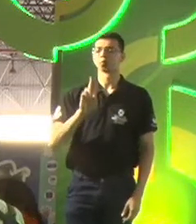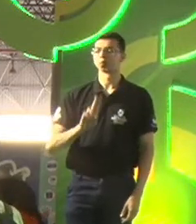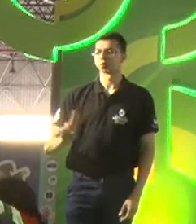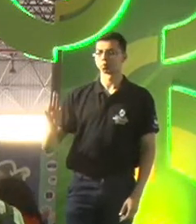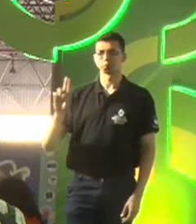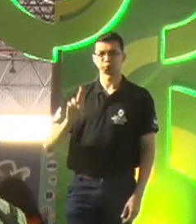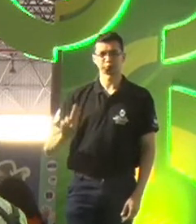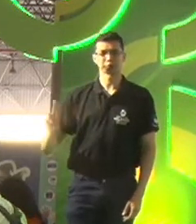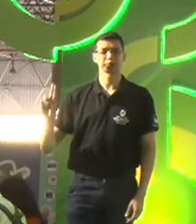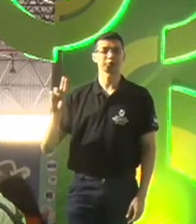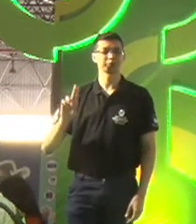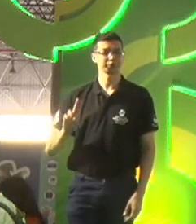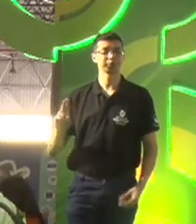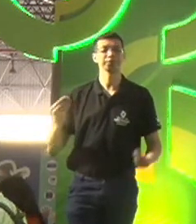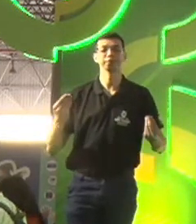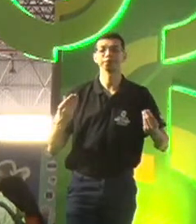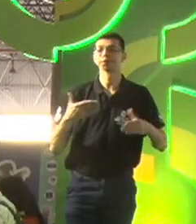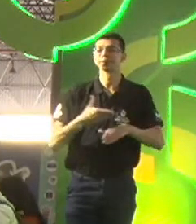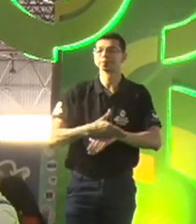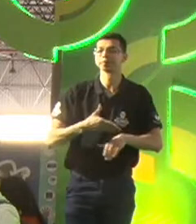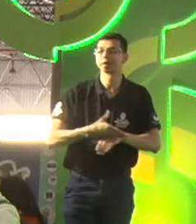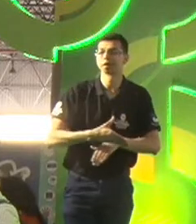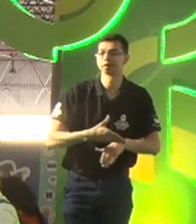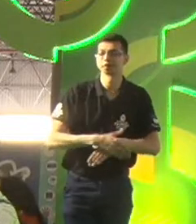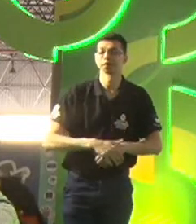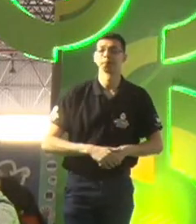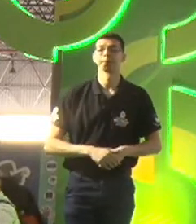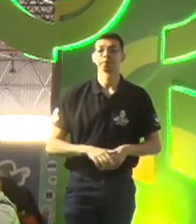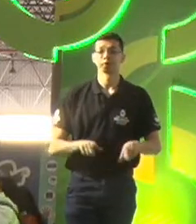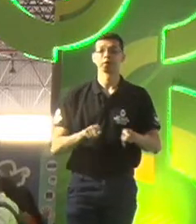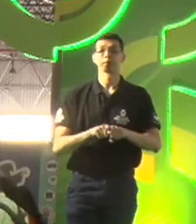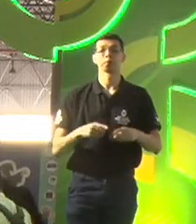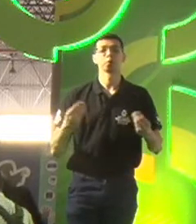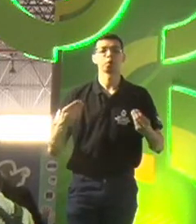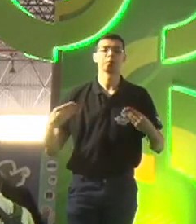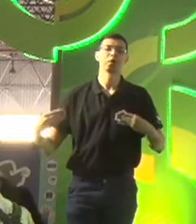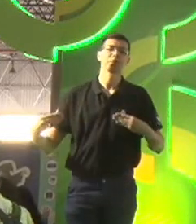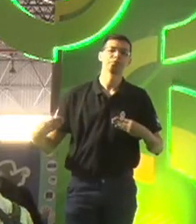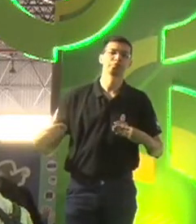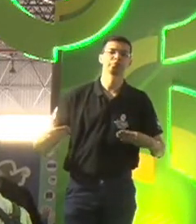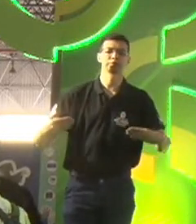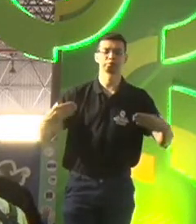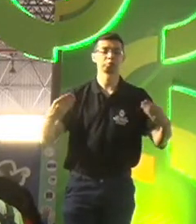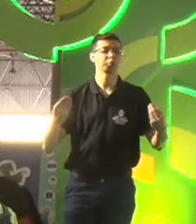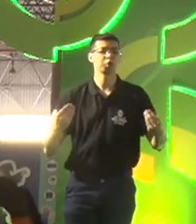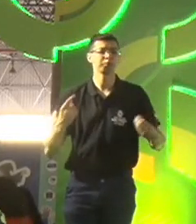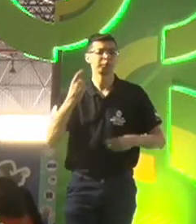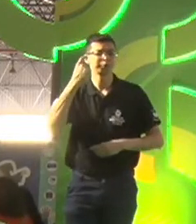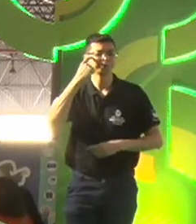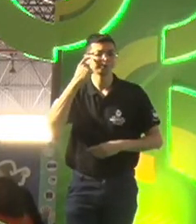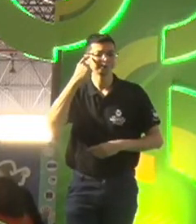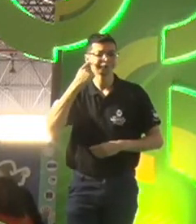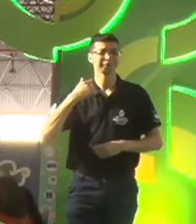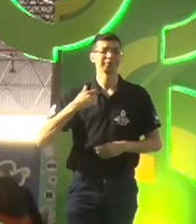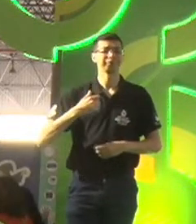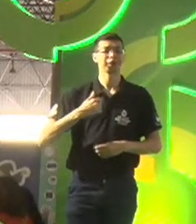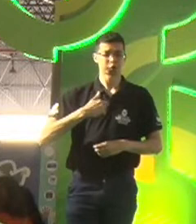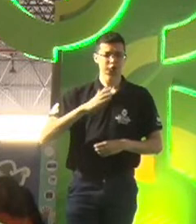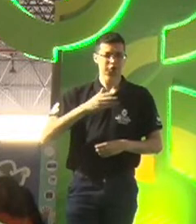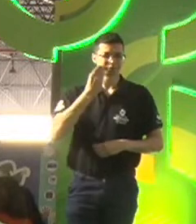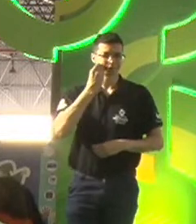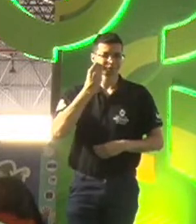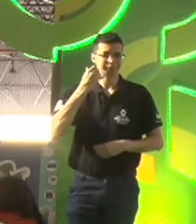como a gente interage com isso como a gente tá levando esses robôs Pô o teste com a idosa sem idosa